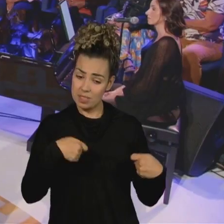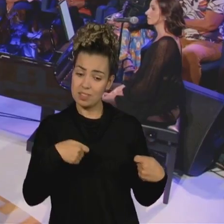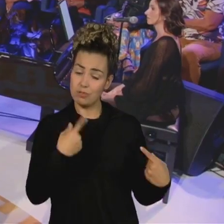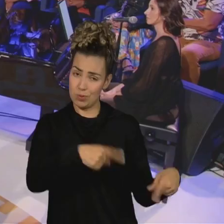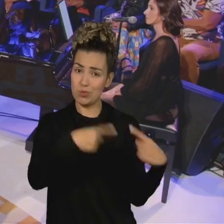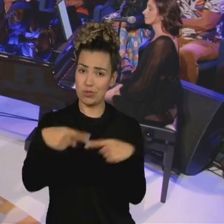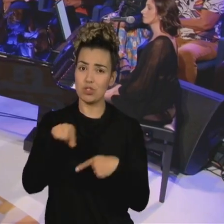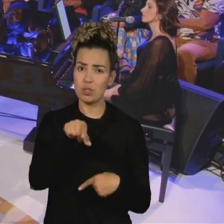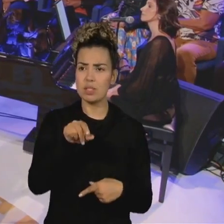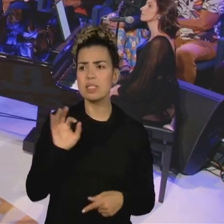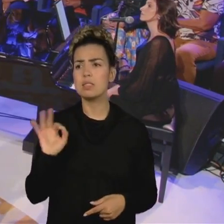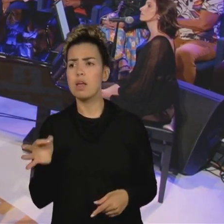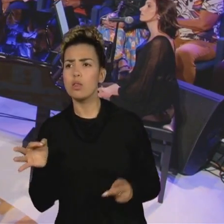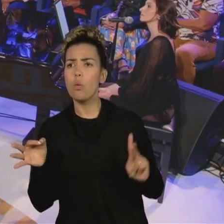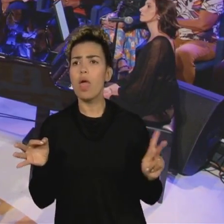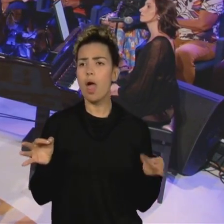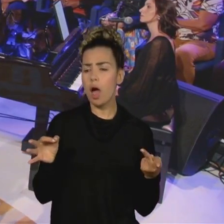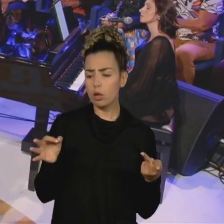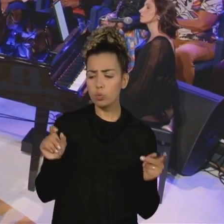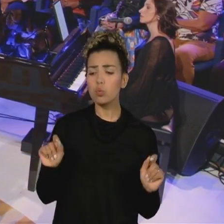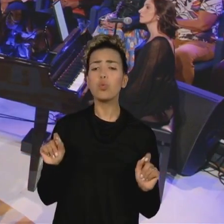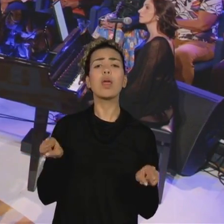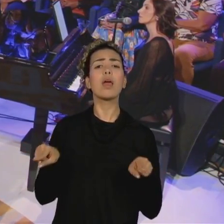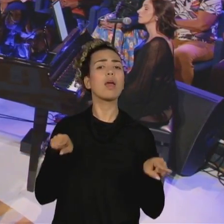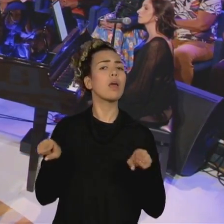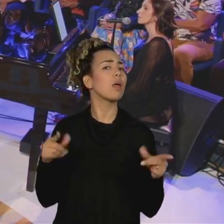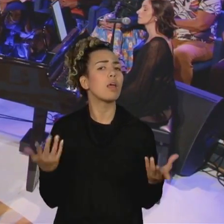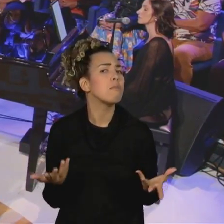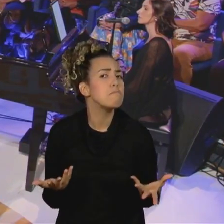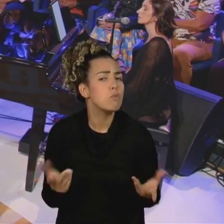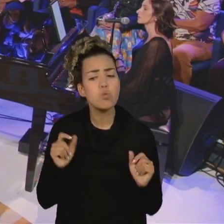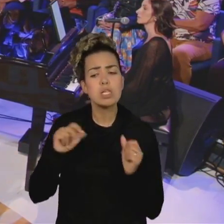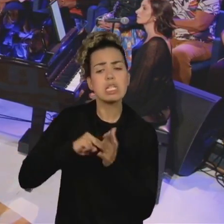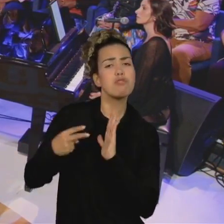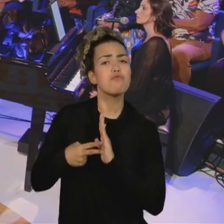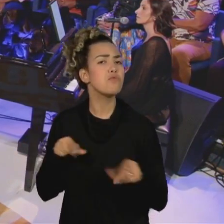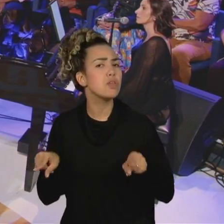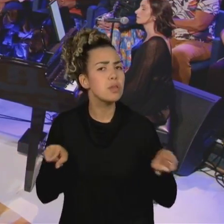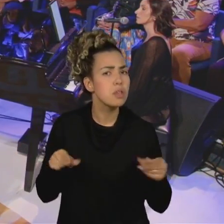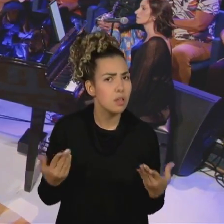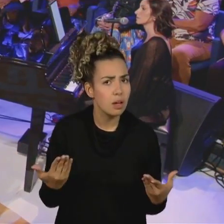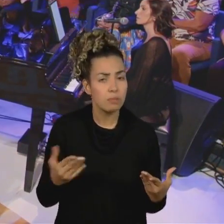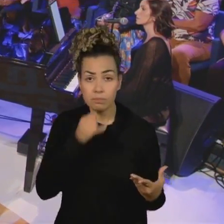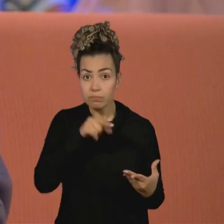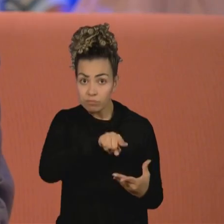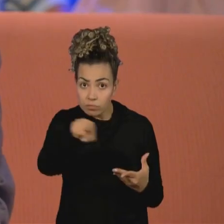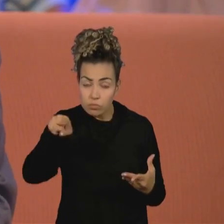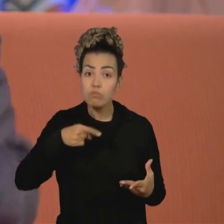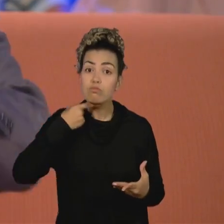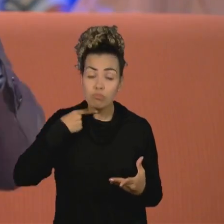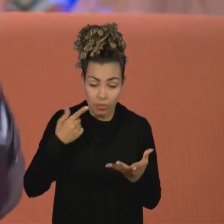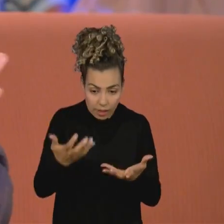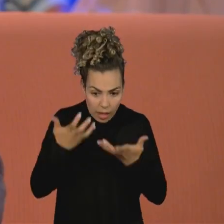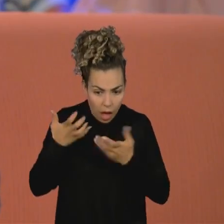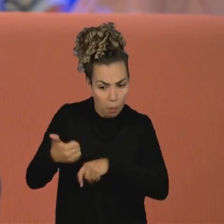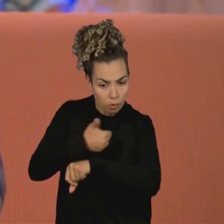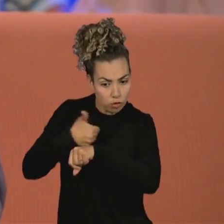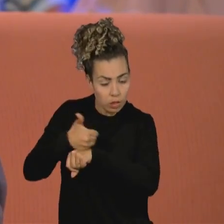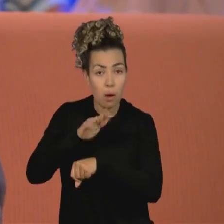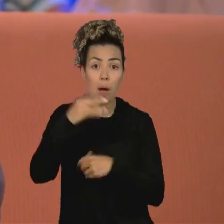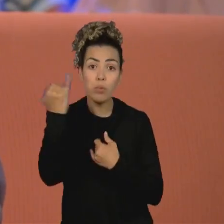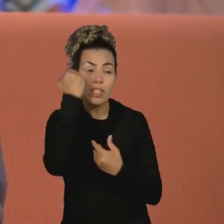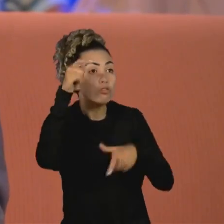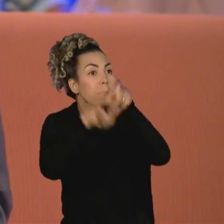errado. Então, eu acho que um advogado que quer prestar um serviço honesto, que quer ser um bom profissional, ele tem que conhecer a humanidade, ele tem